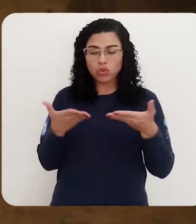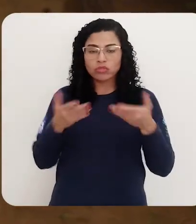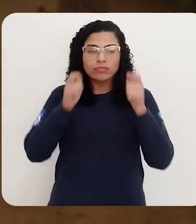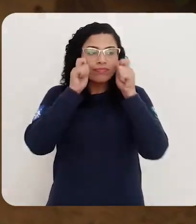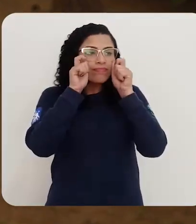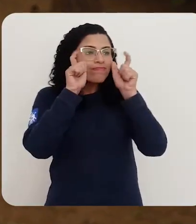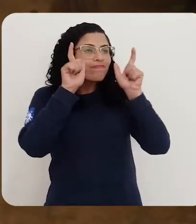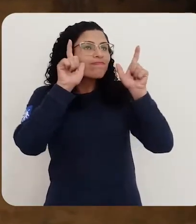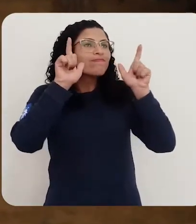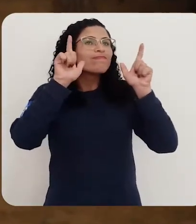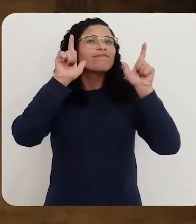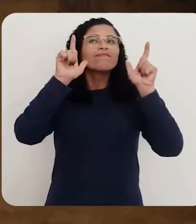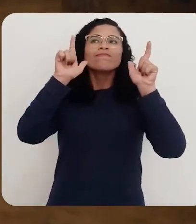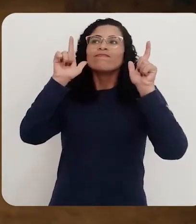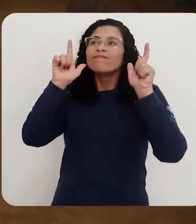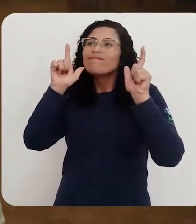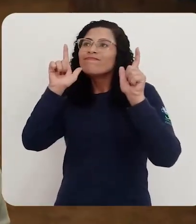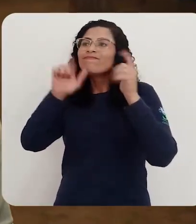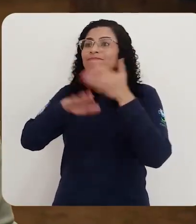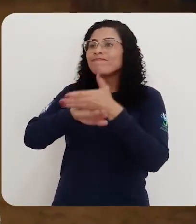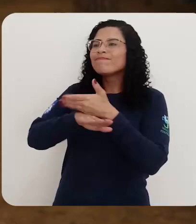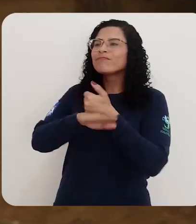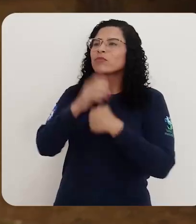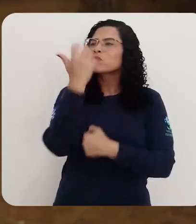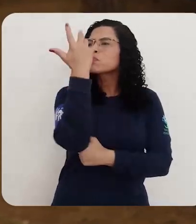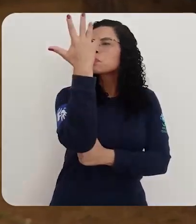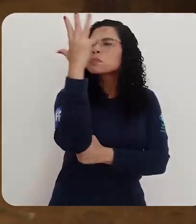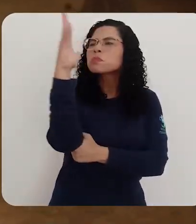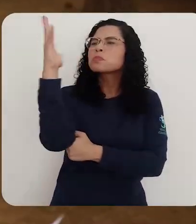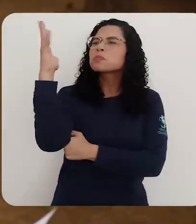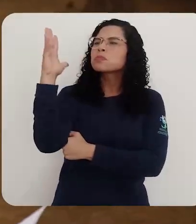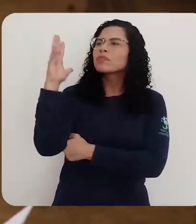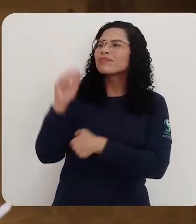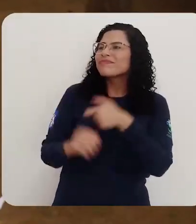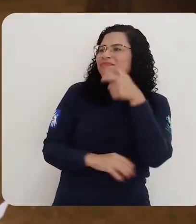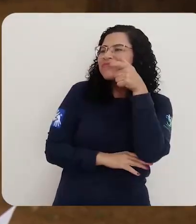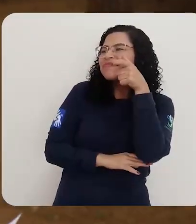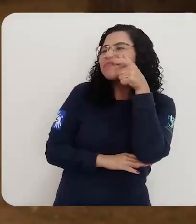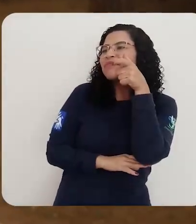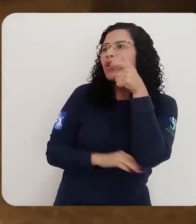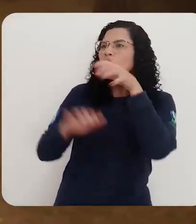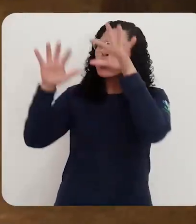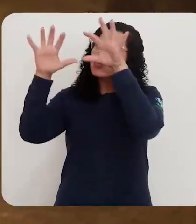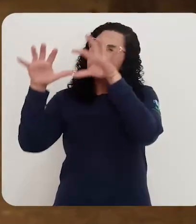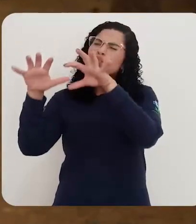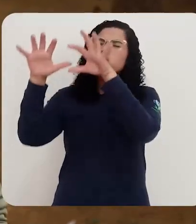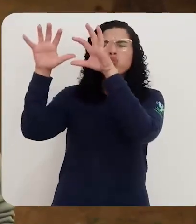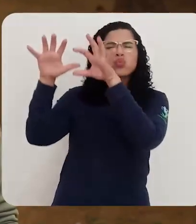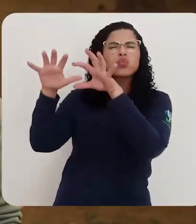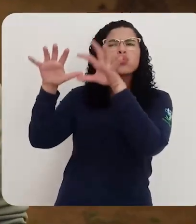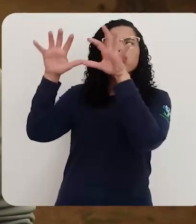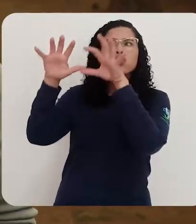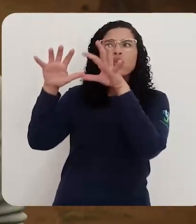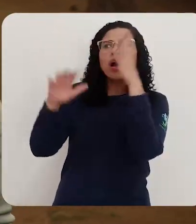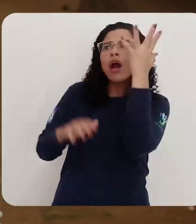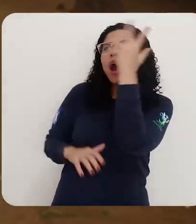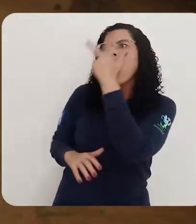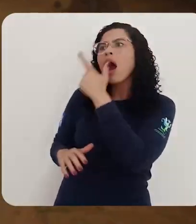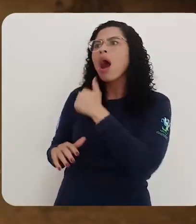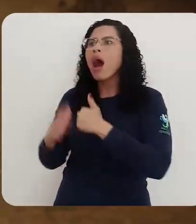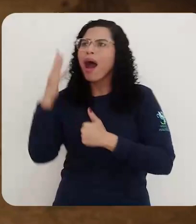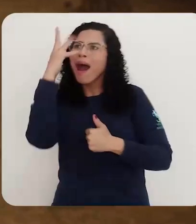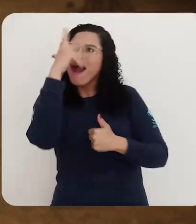Hoje acordei cedo. Contemplei mais uma vez a natureza. A chuva fina chegava de mansinho.